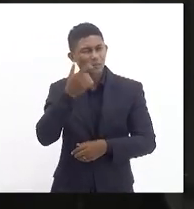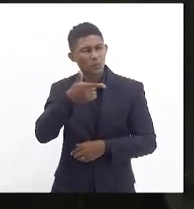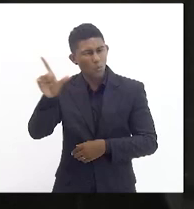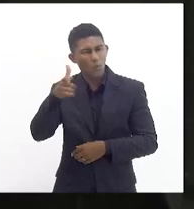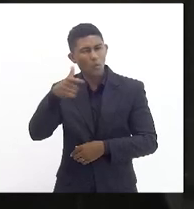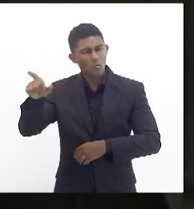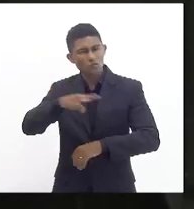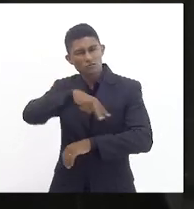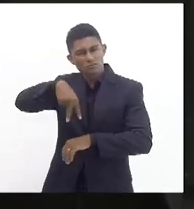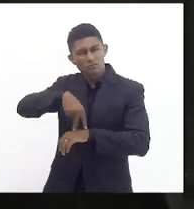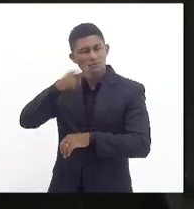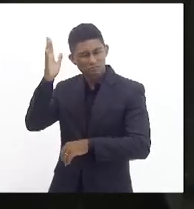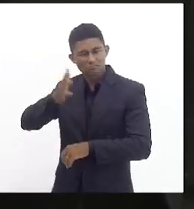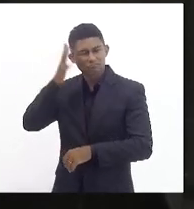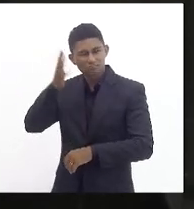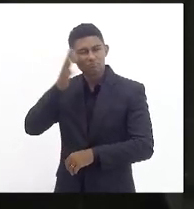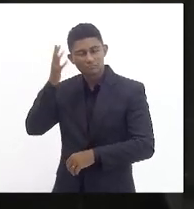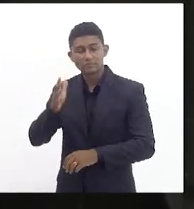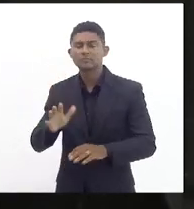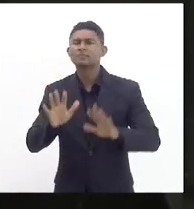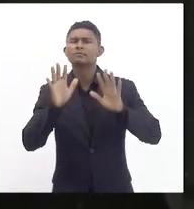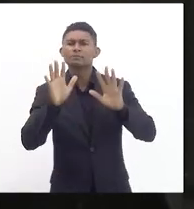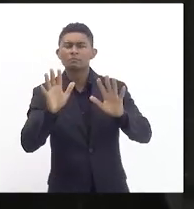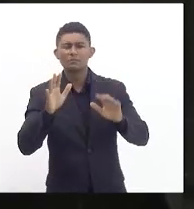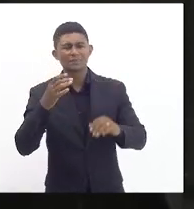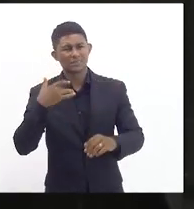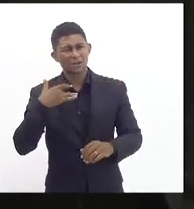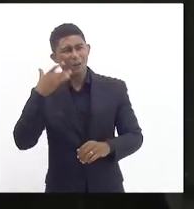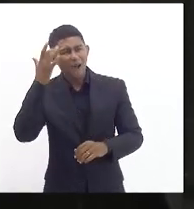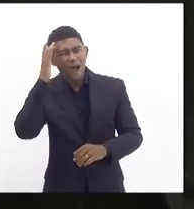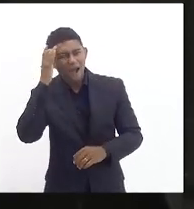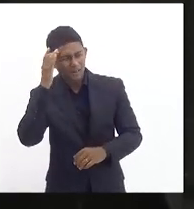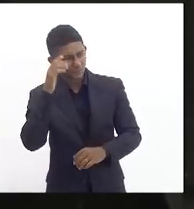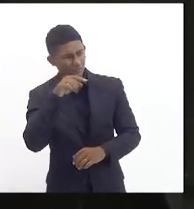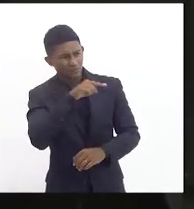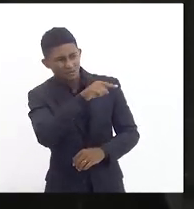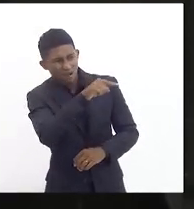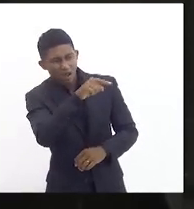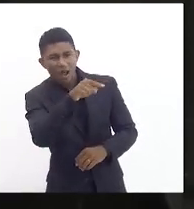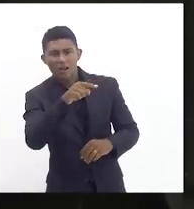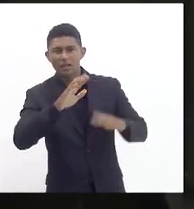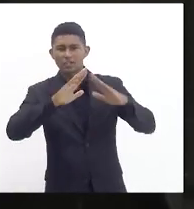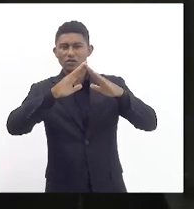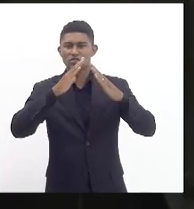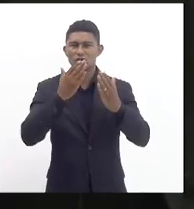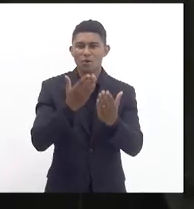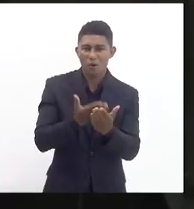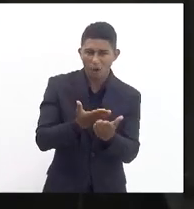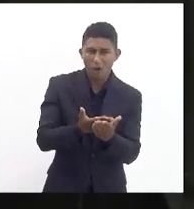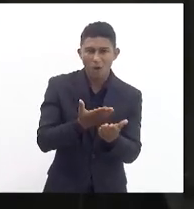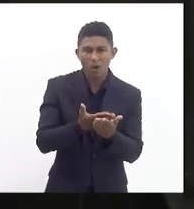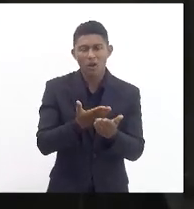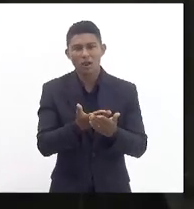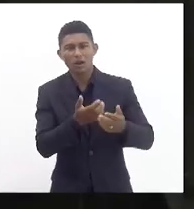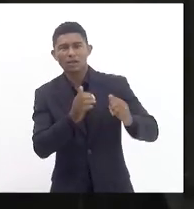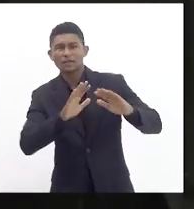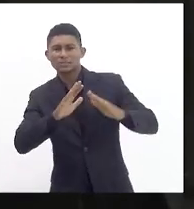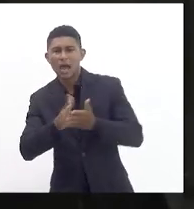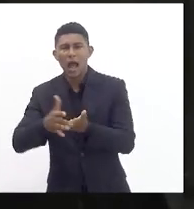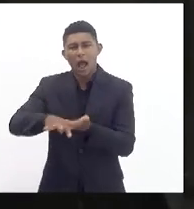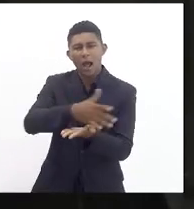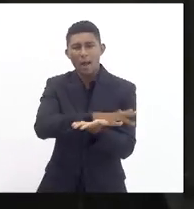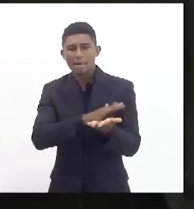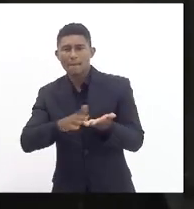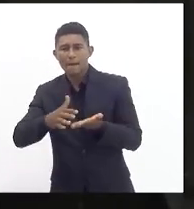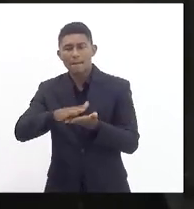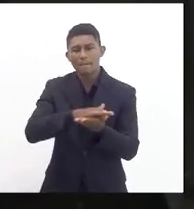não acredito em coincidência, as escolas não conversaram, o deputado Valdaciasa sabe disso,